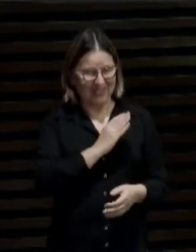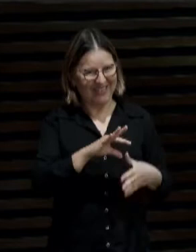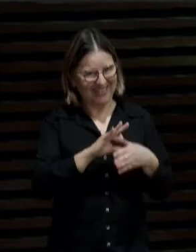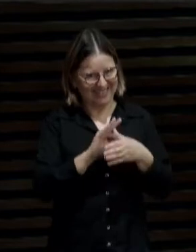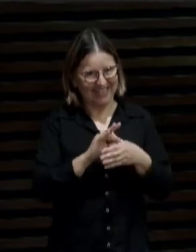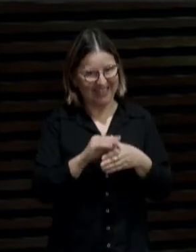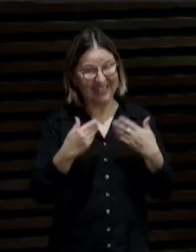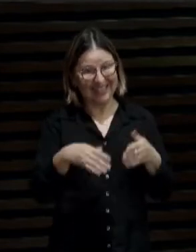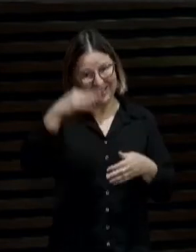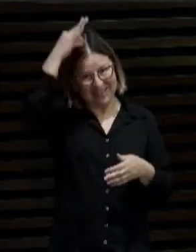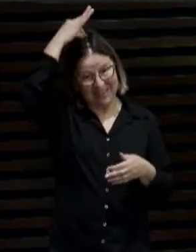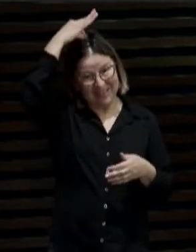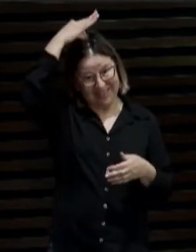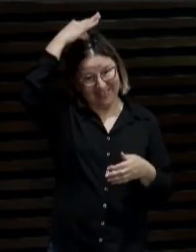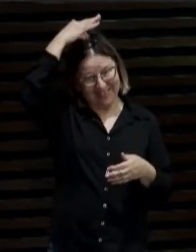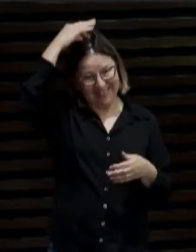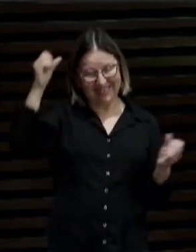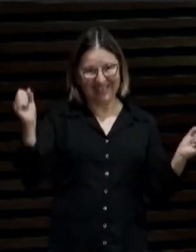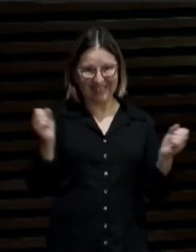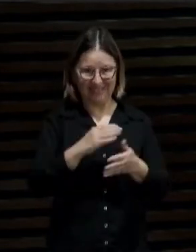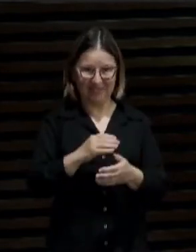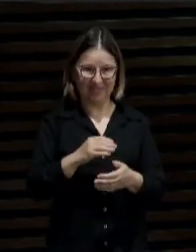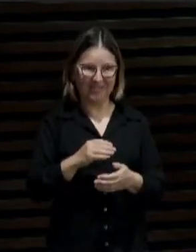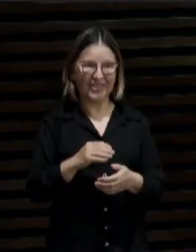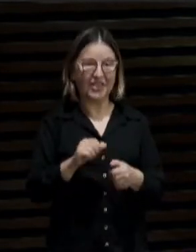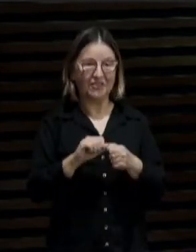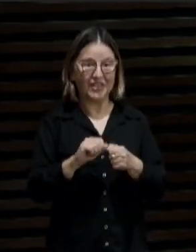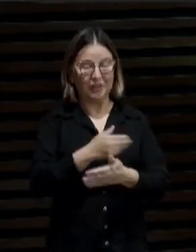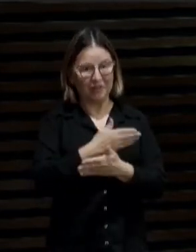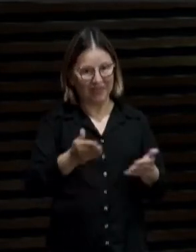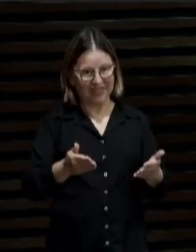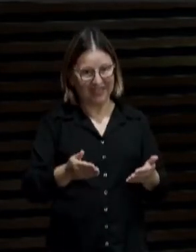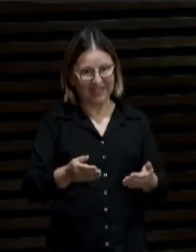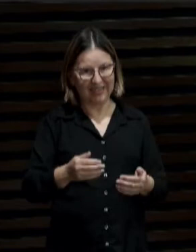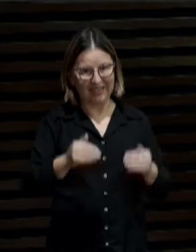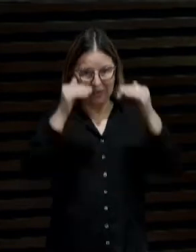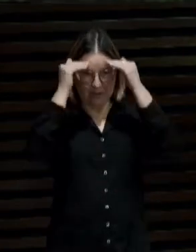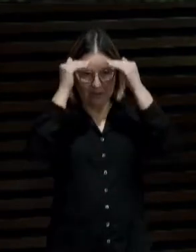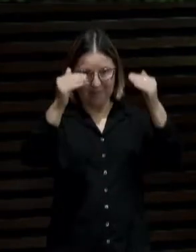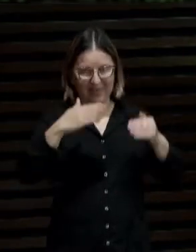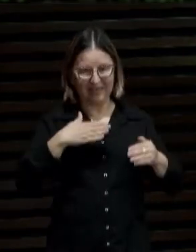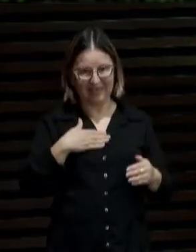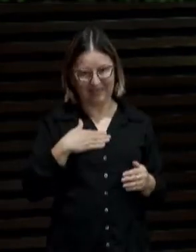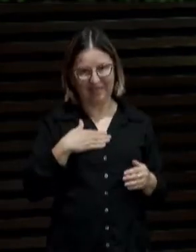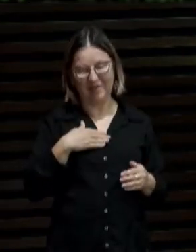fazer que vocês guardem os meus juízos e os observem. Eu vou fazer tudo isso. Por quê? Porque vocês